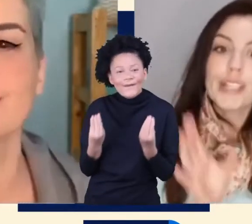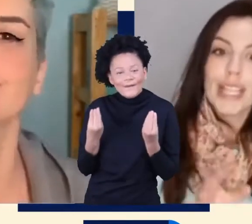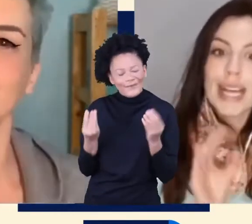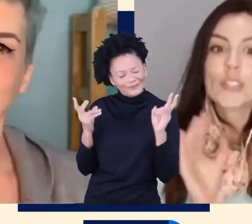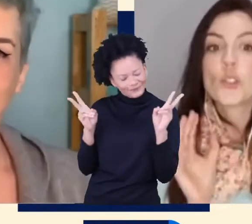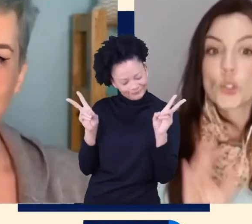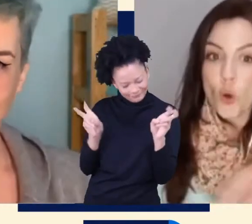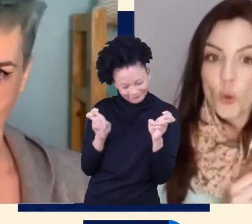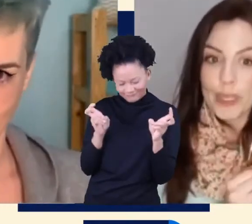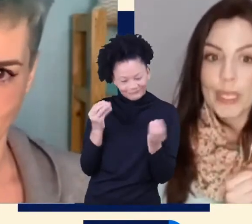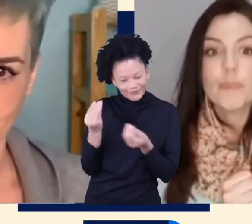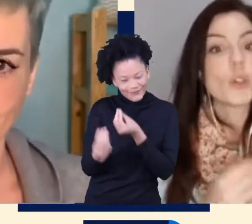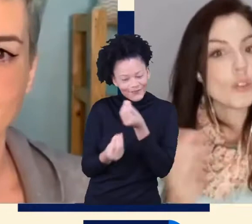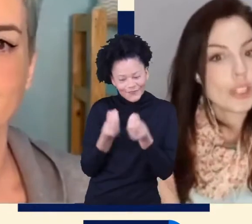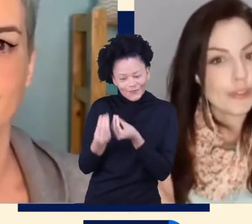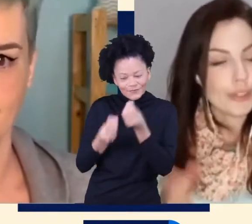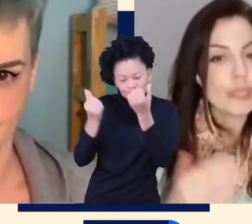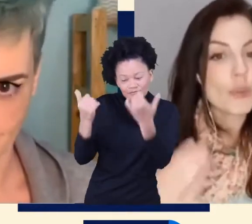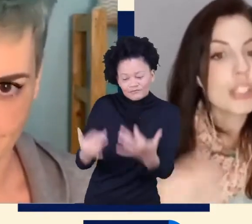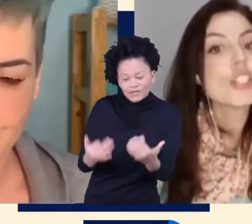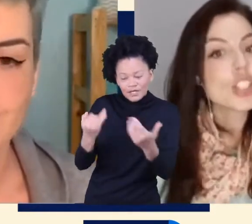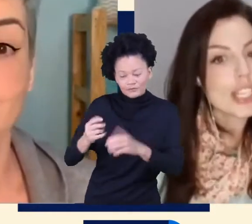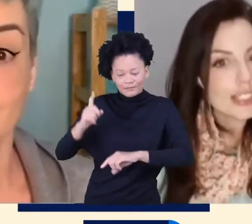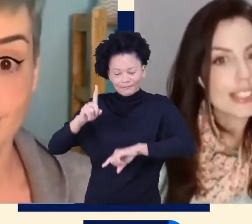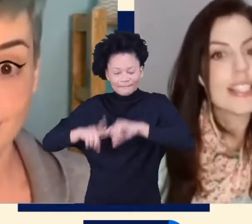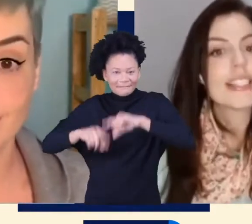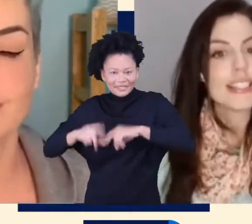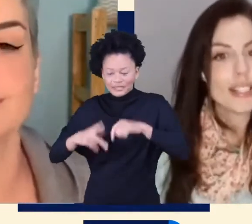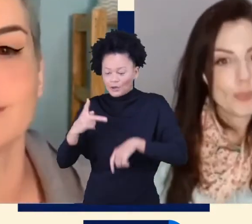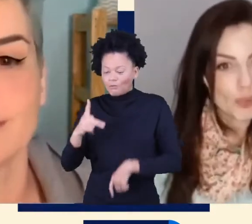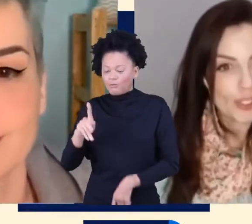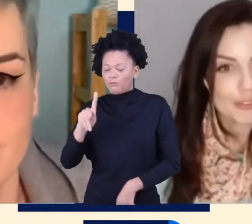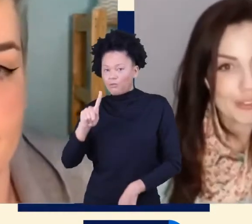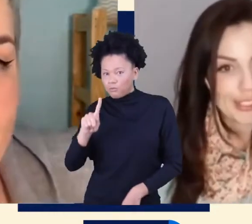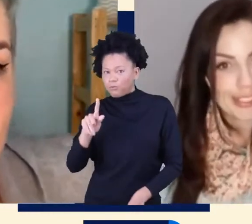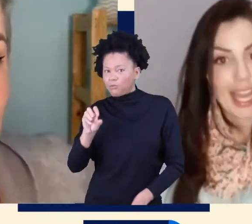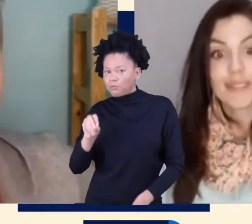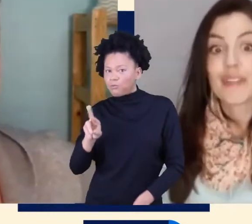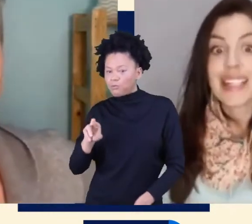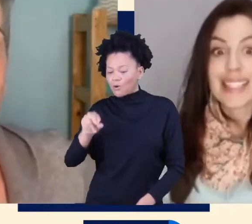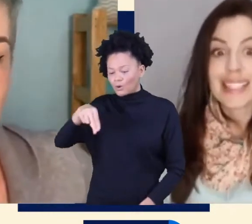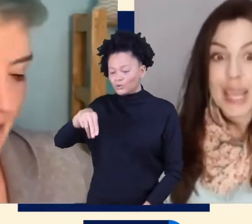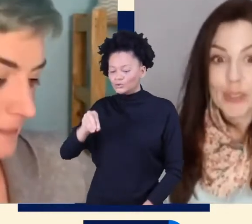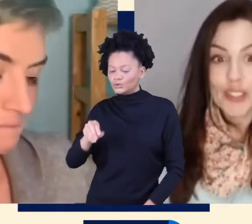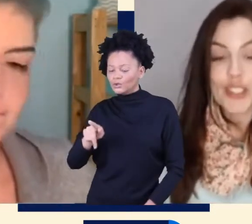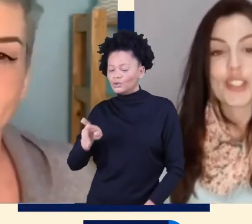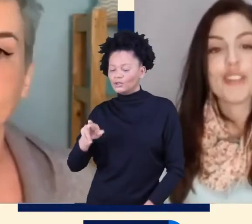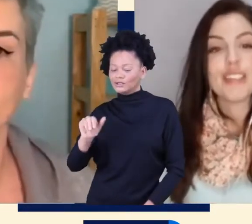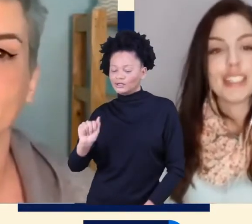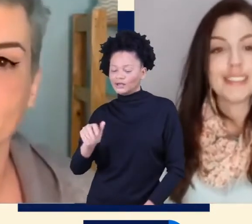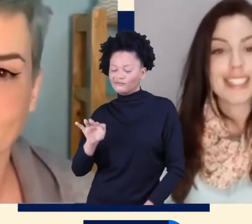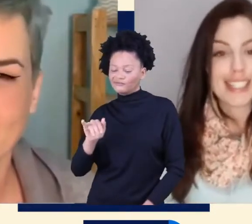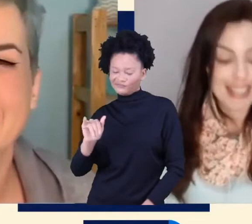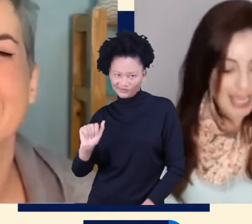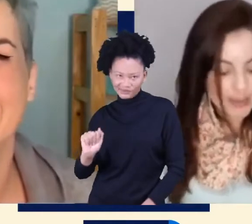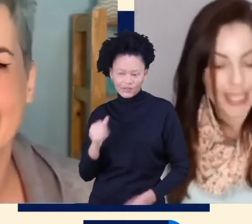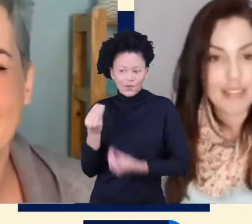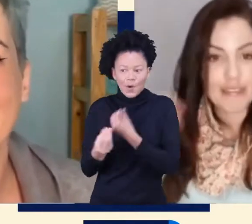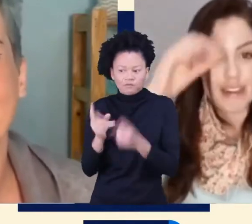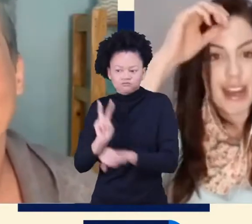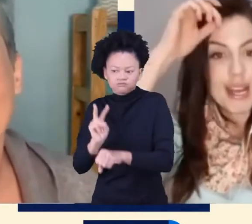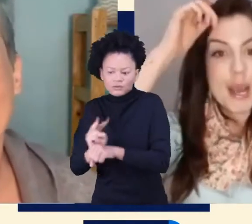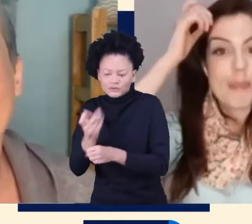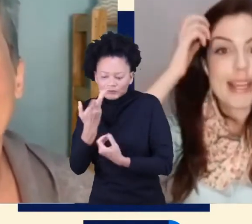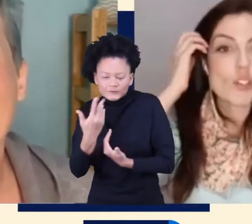Como falar sobre pornografia e proteger as crianças da pornografia, tá? Faz tempo que a gente tá falando desse tema,